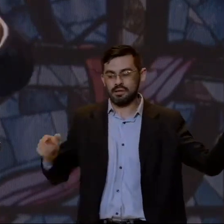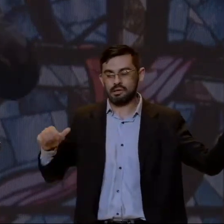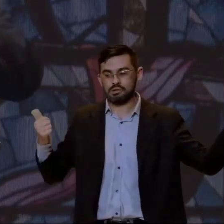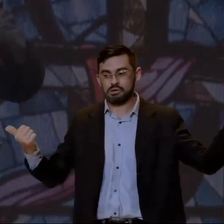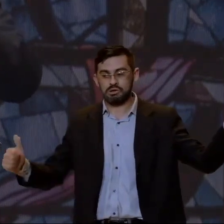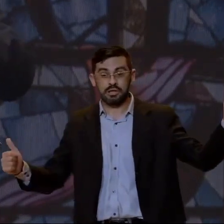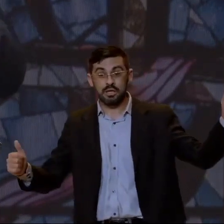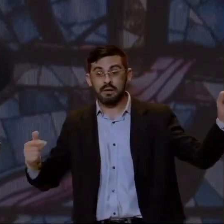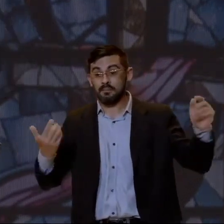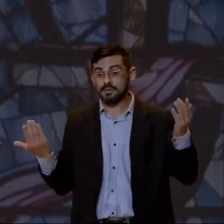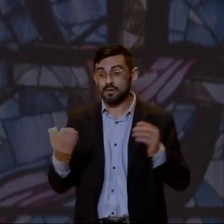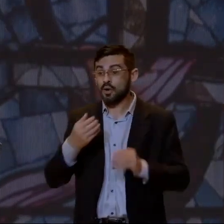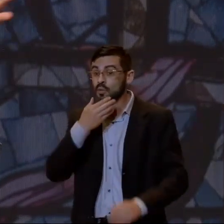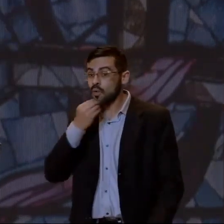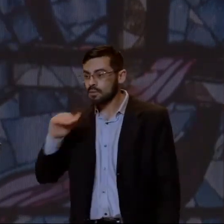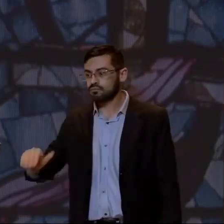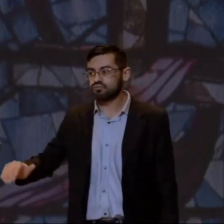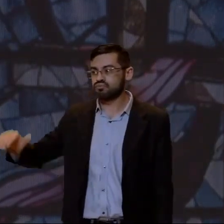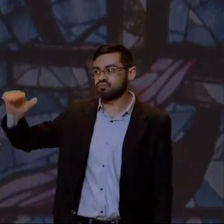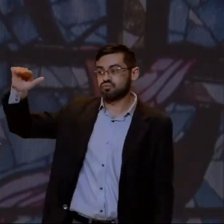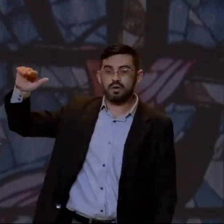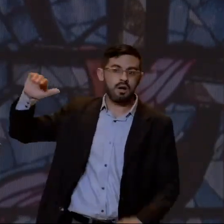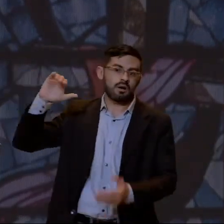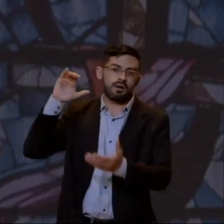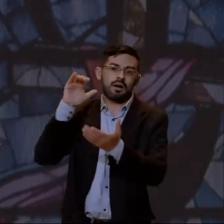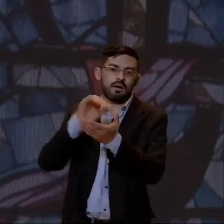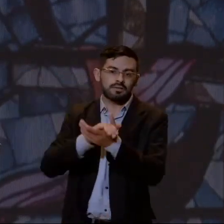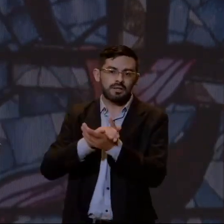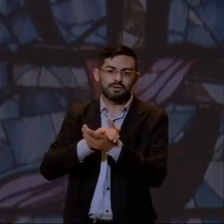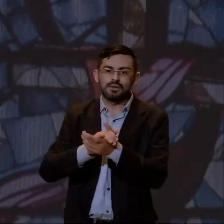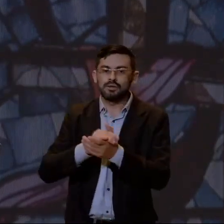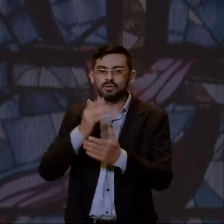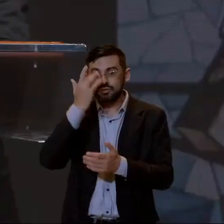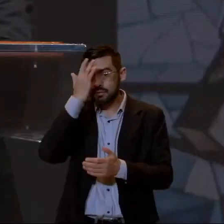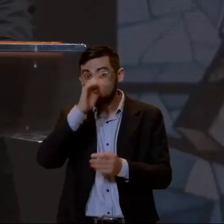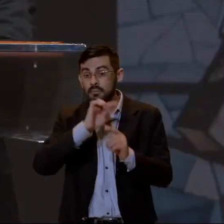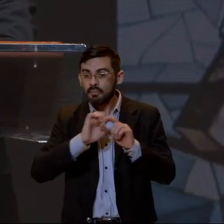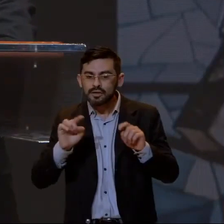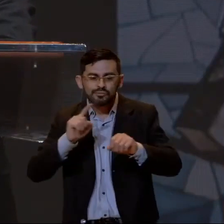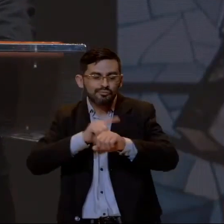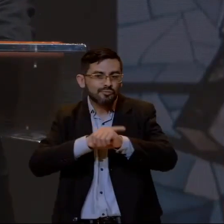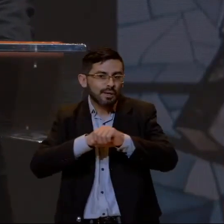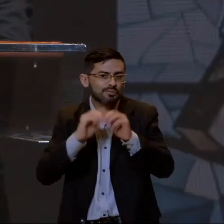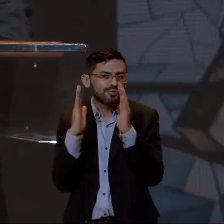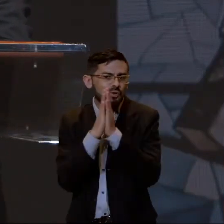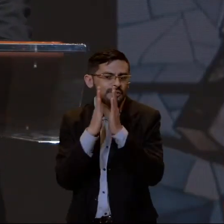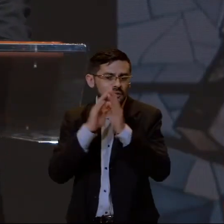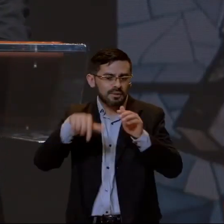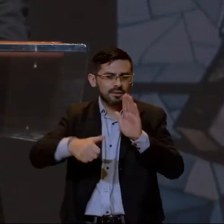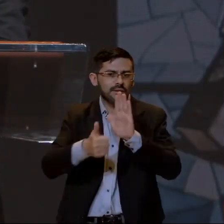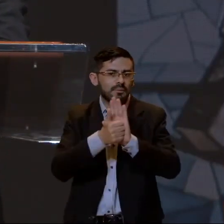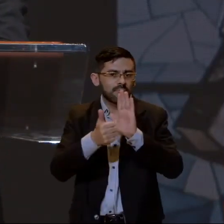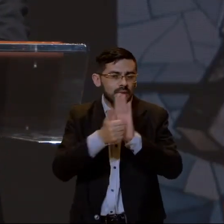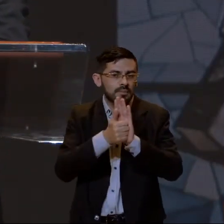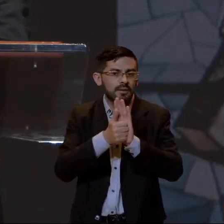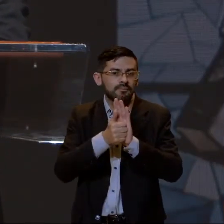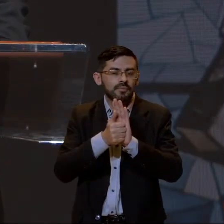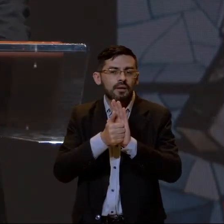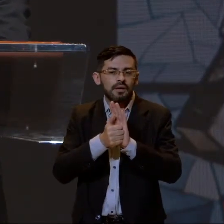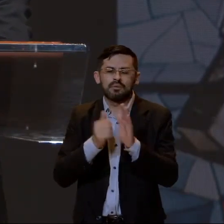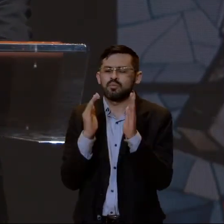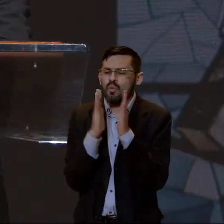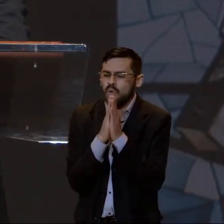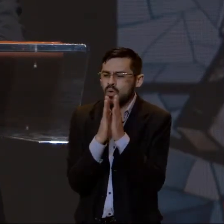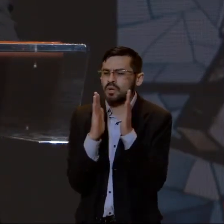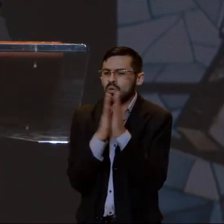hoje homem adulto, casado, não tinha notícias dos seus pais, mas numa campanha de oração dessa igreja, ele ora com